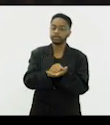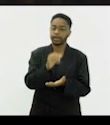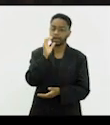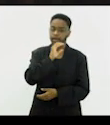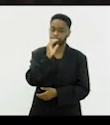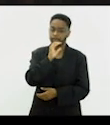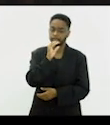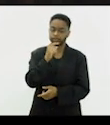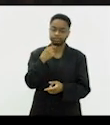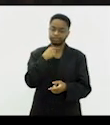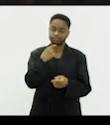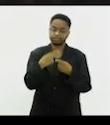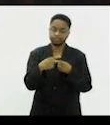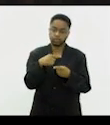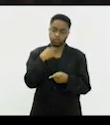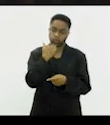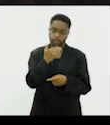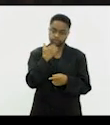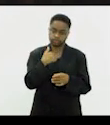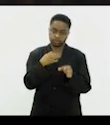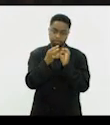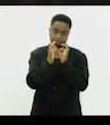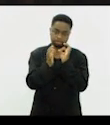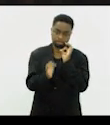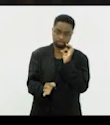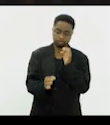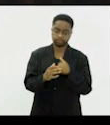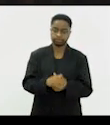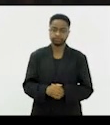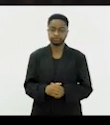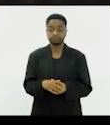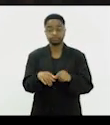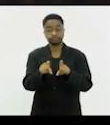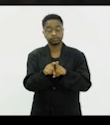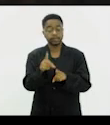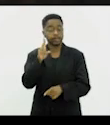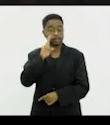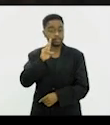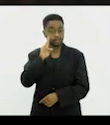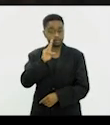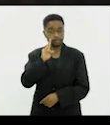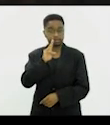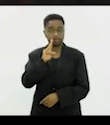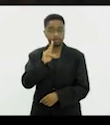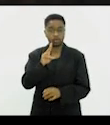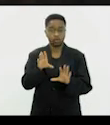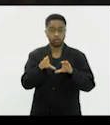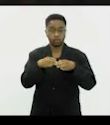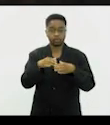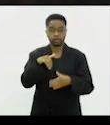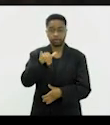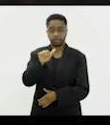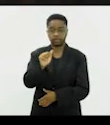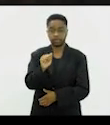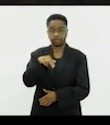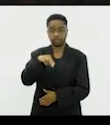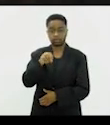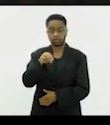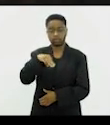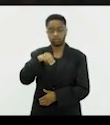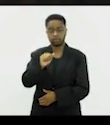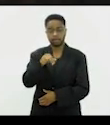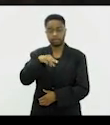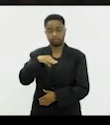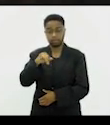por que me estender em cima disso, e para lembrar que a situação dos Yanomamis hoje é